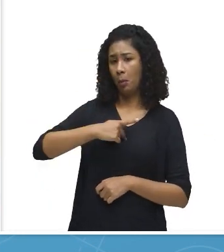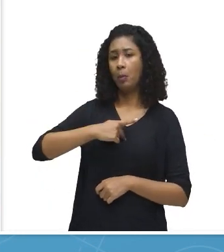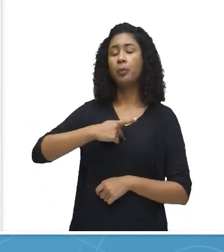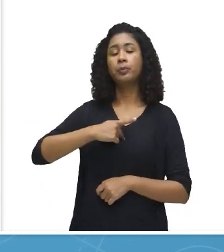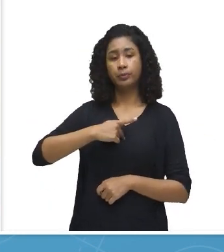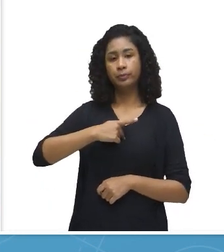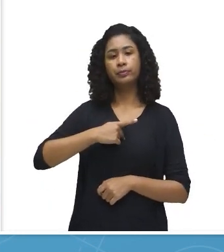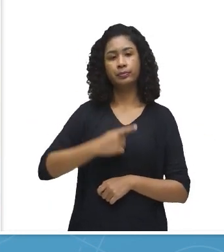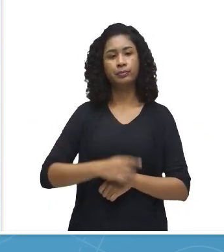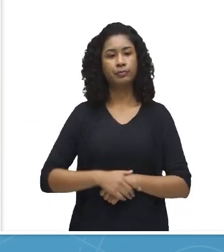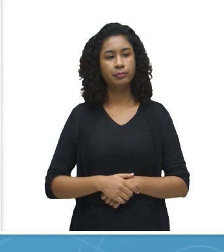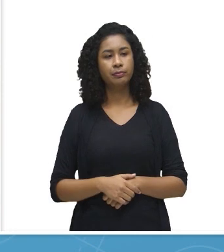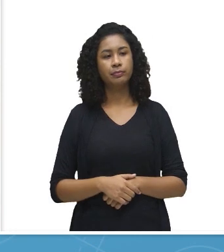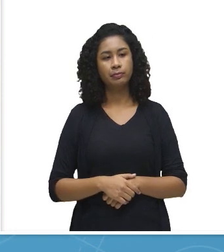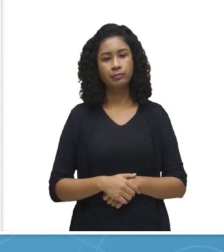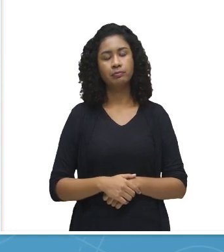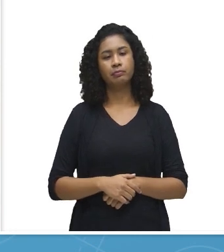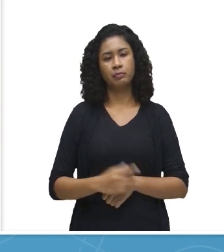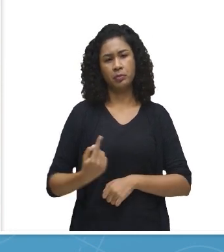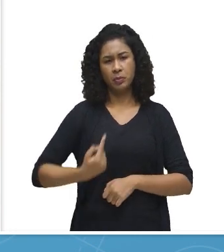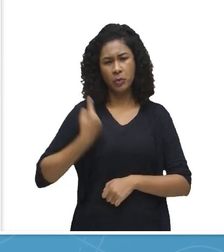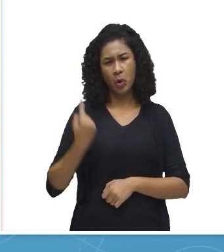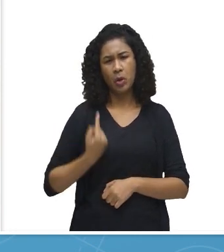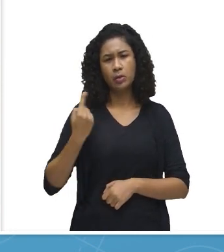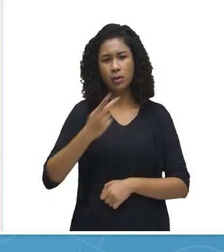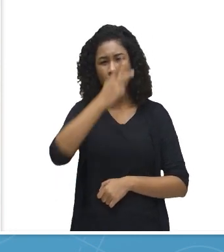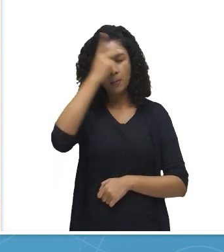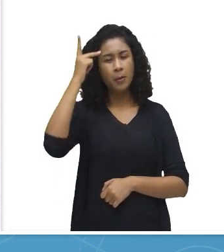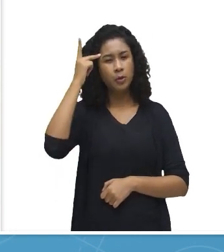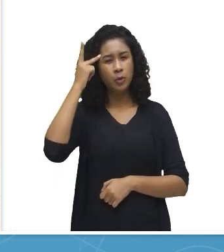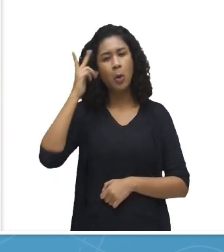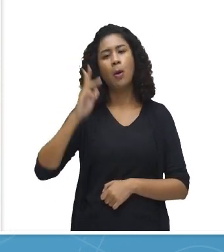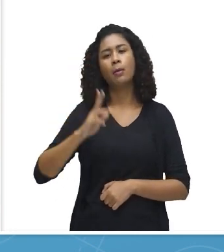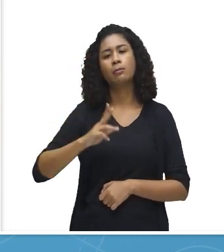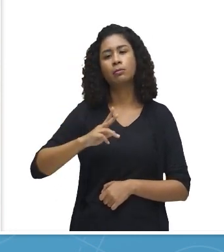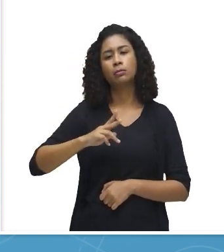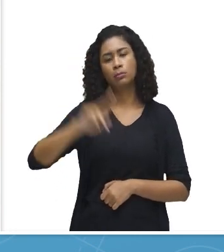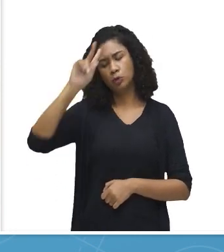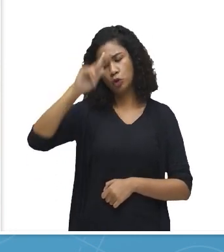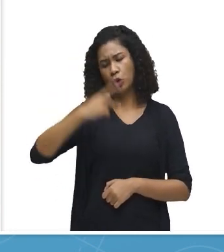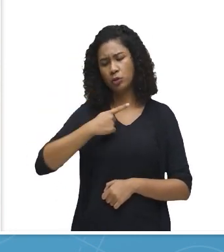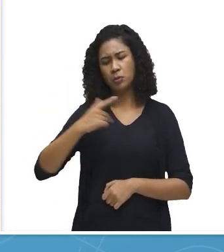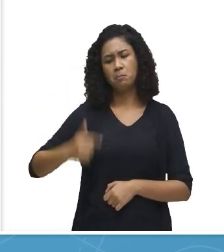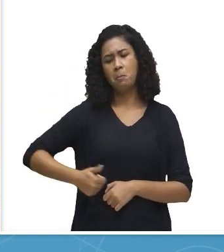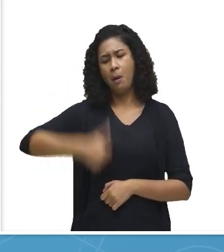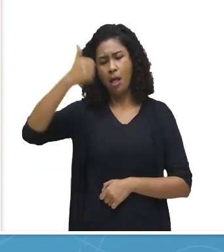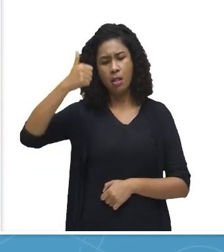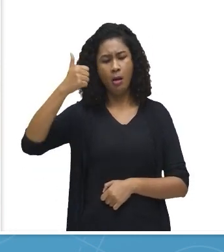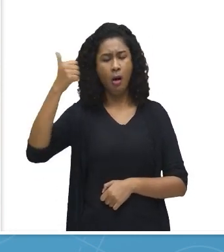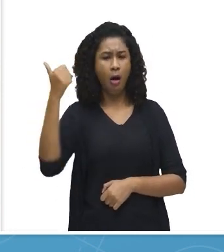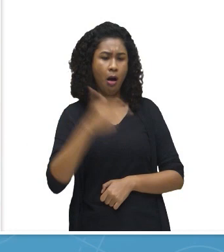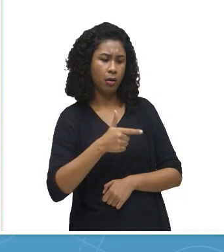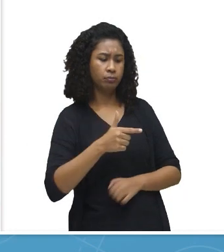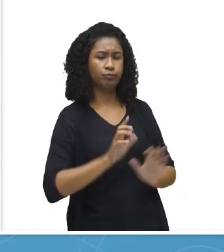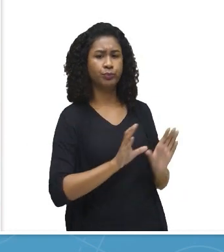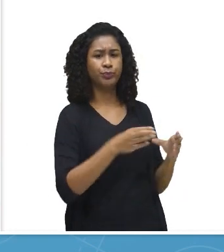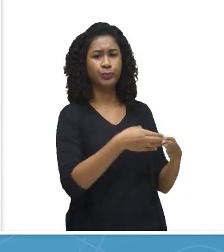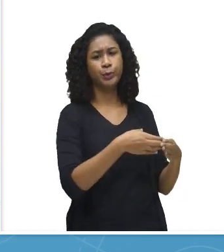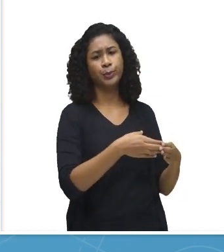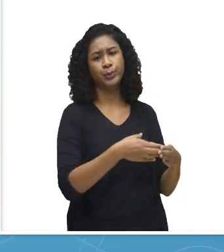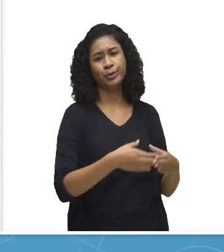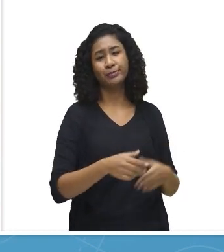indivíduo, muitas das vezes, está acima do coletivo. O uso da